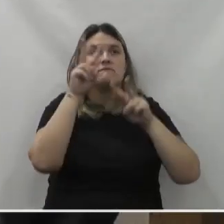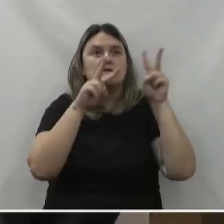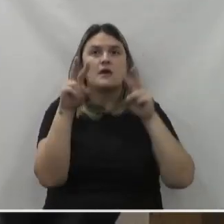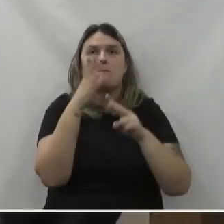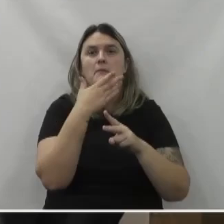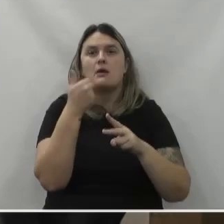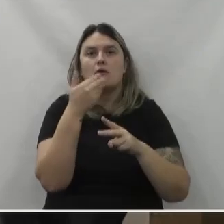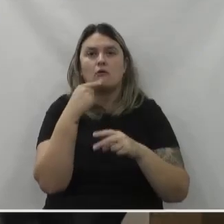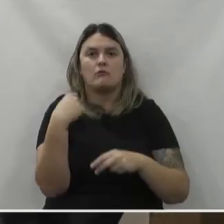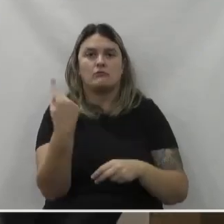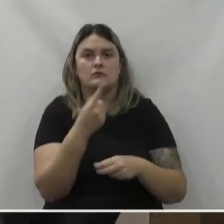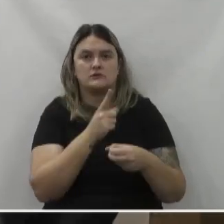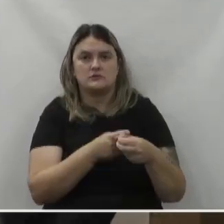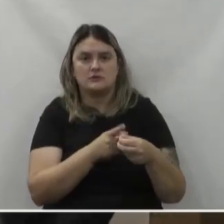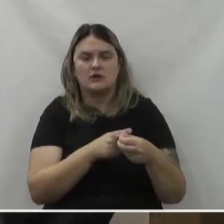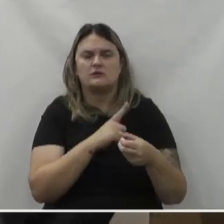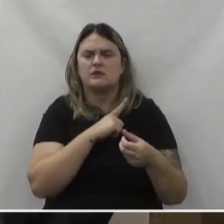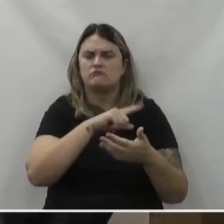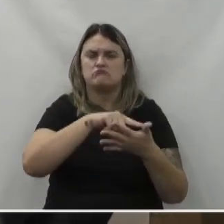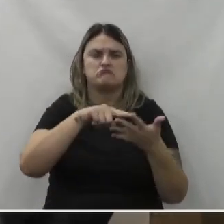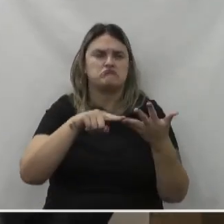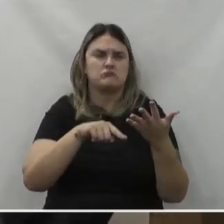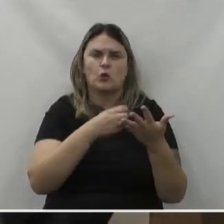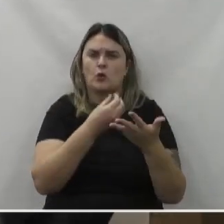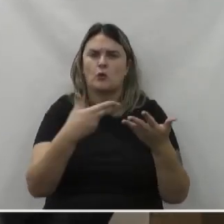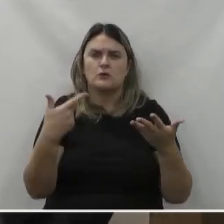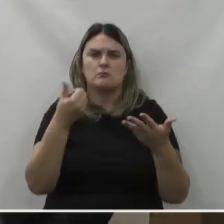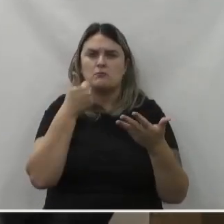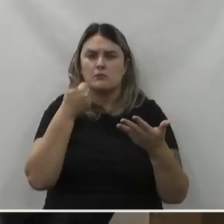da cidade, enfim.